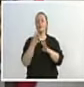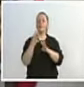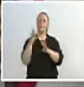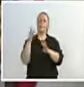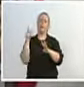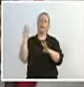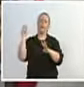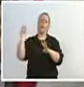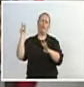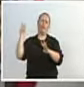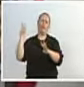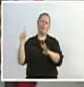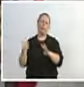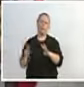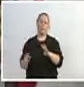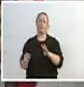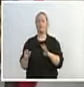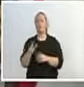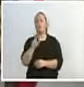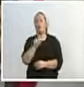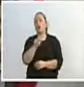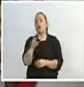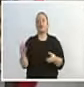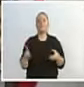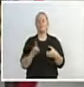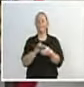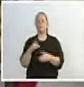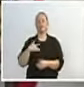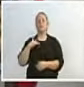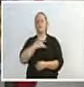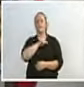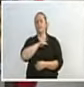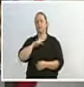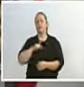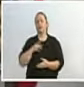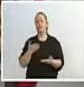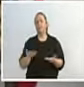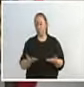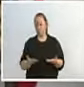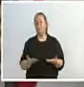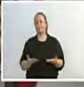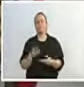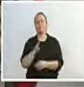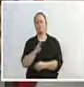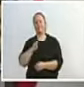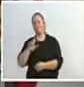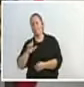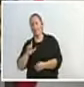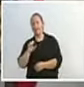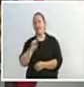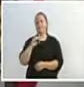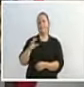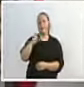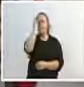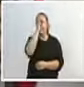por tempo indeterminado e acaba não sendo atendido pela saúde pública em nosso Blumenau, nossa Santa Catarina e no nosso Brasil.